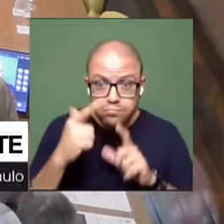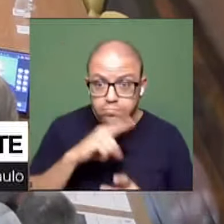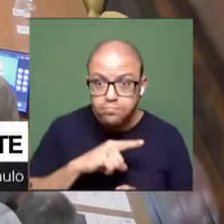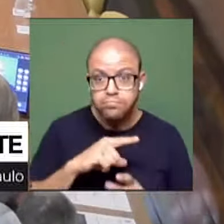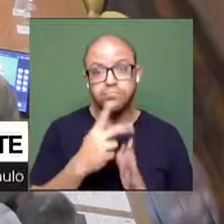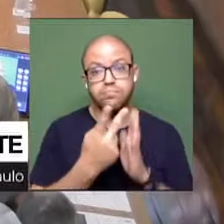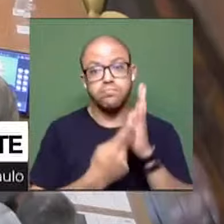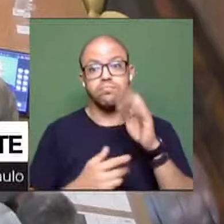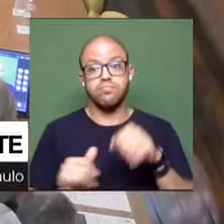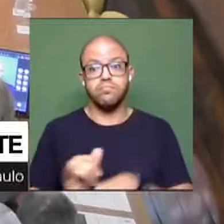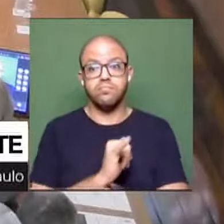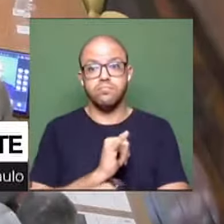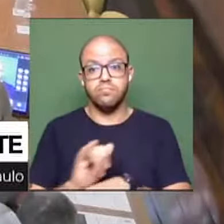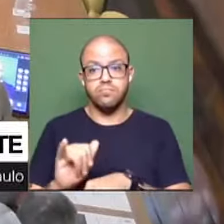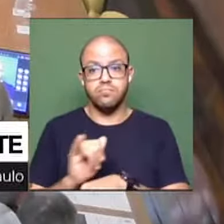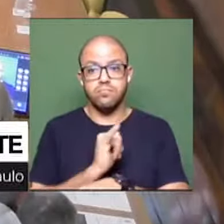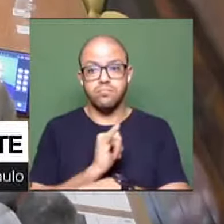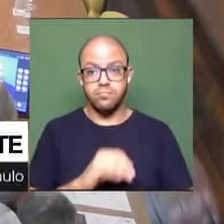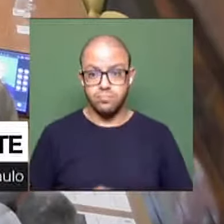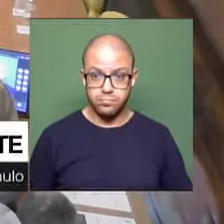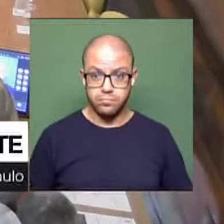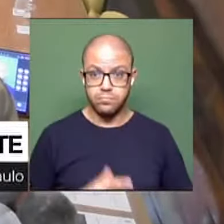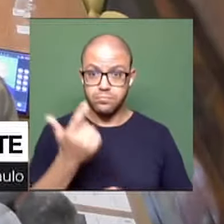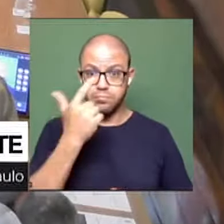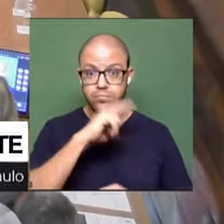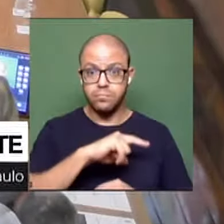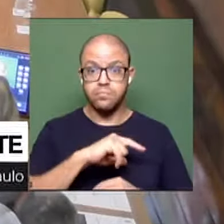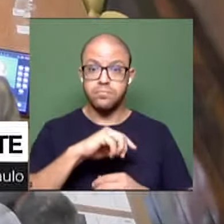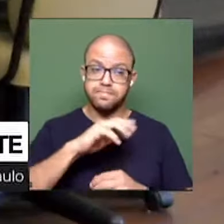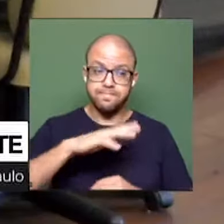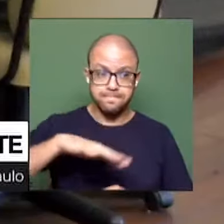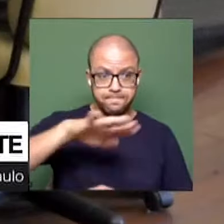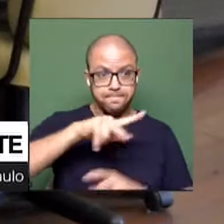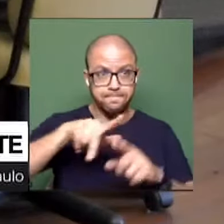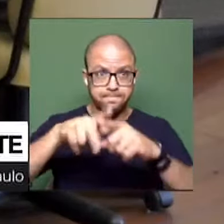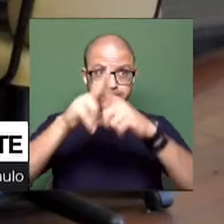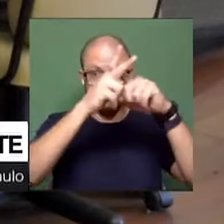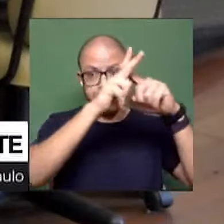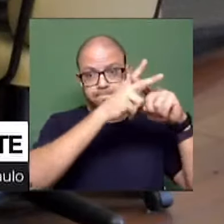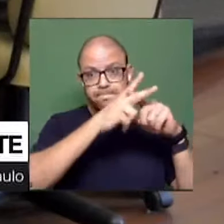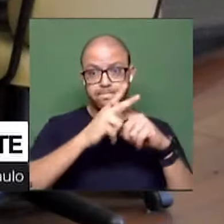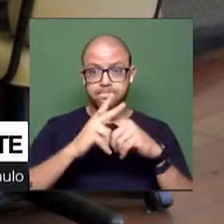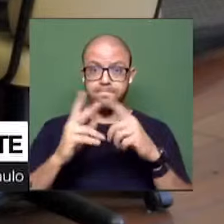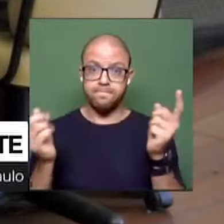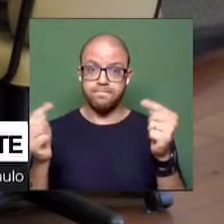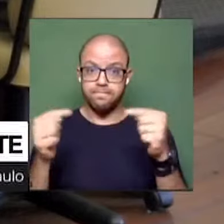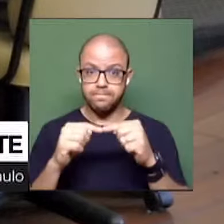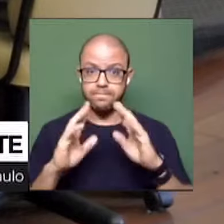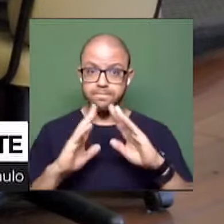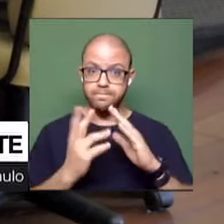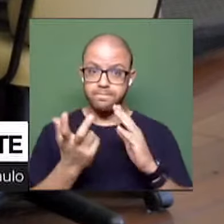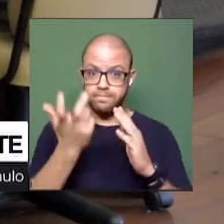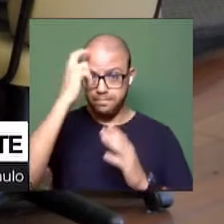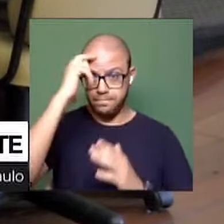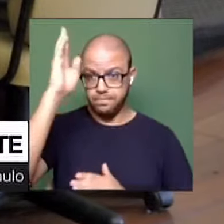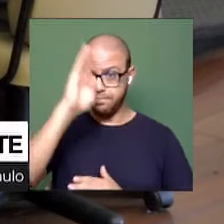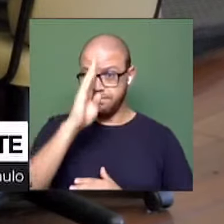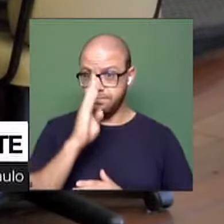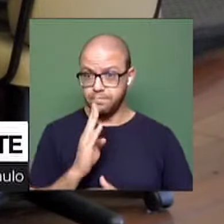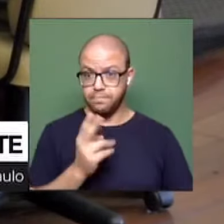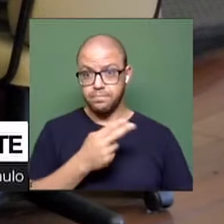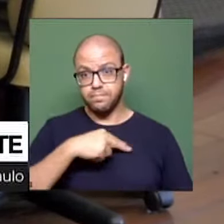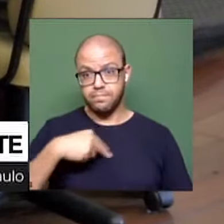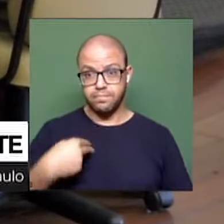estratégico para para requalificação da aquela área que incluiria a Casa de Cultura Brasil China